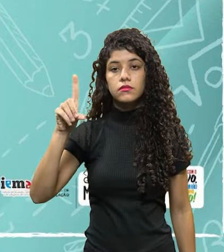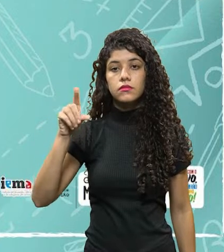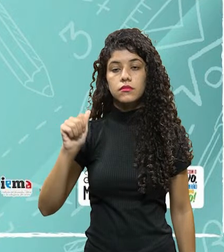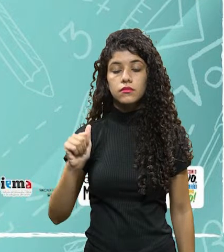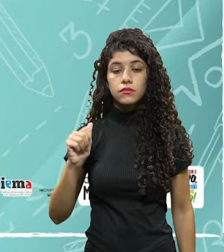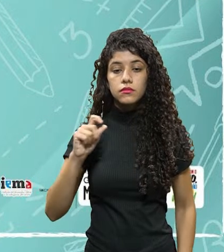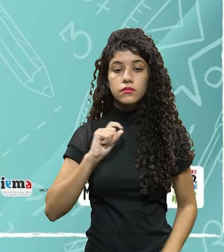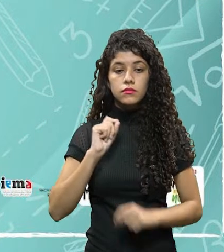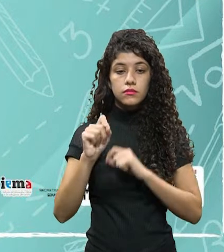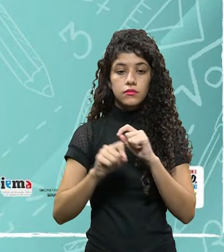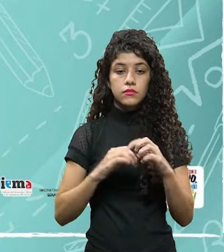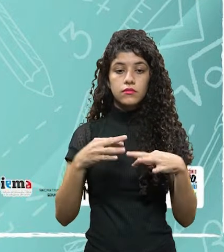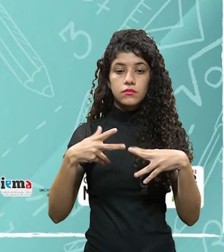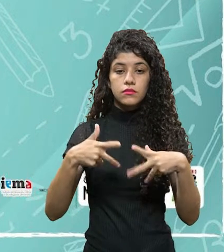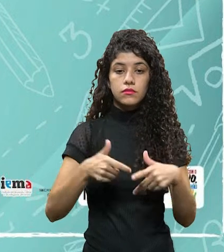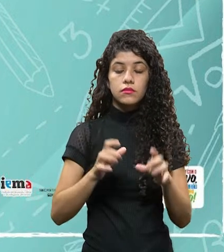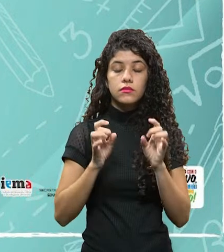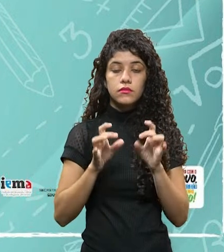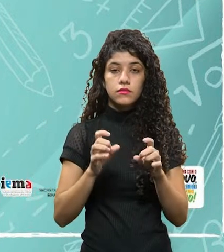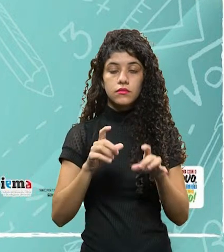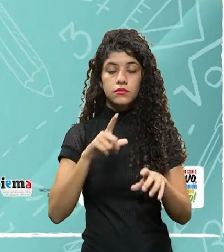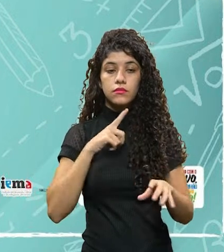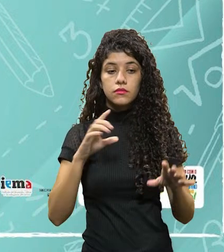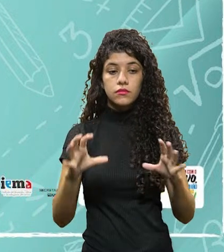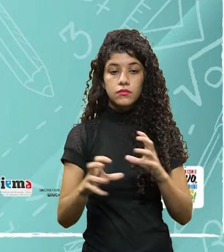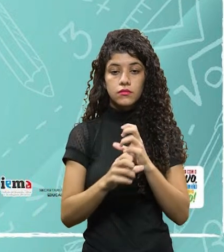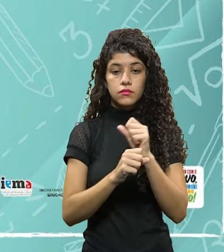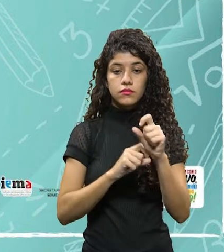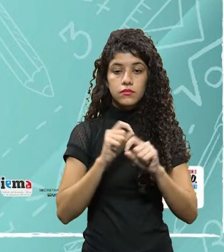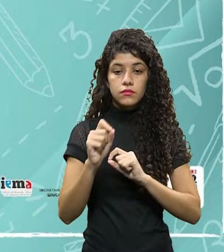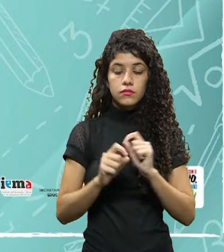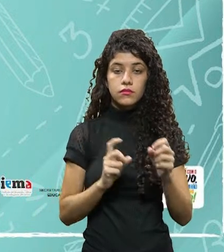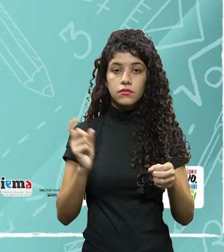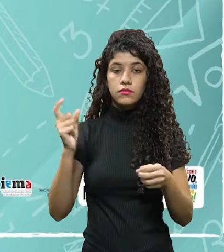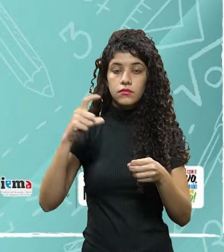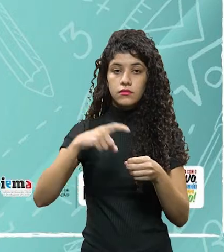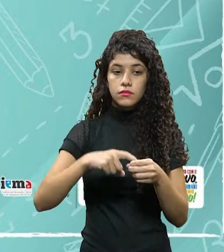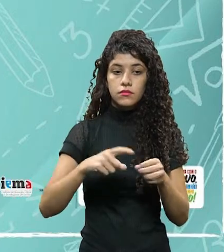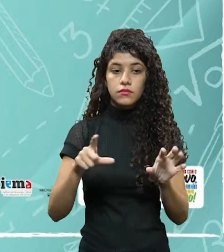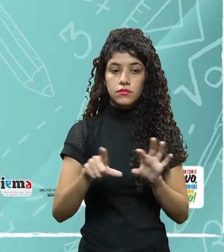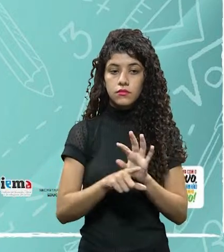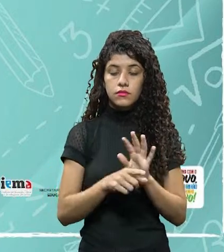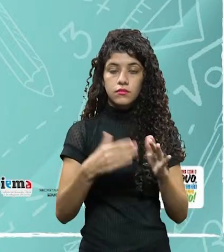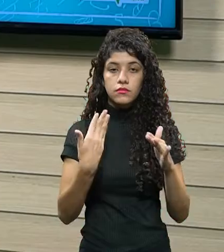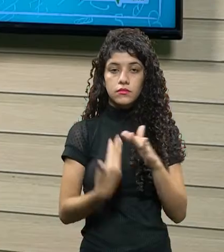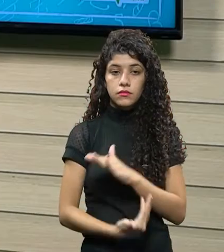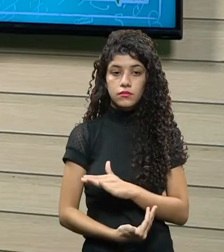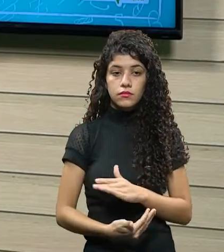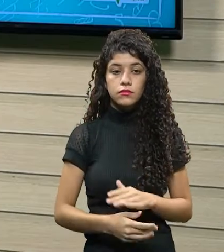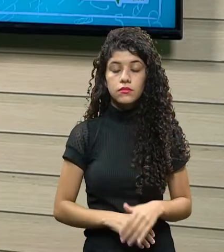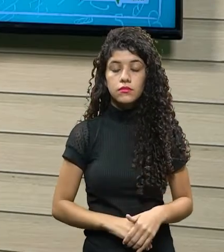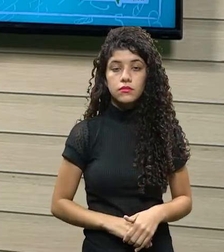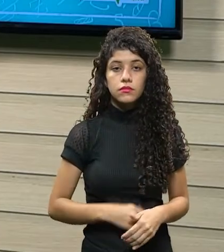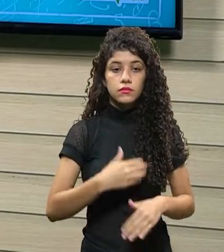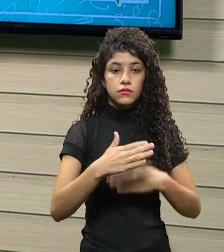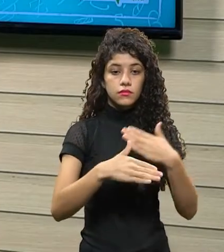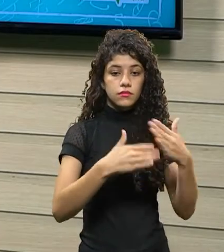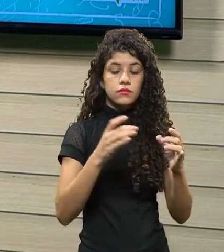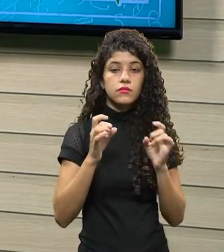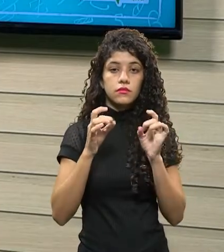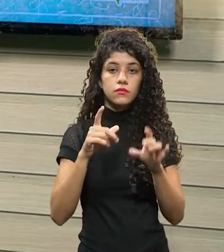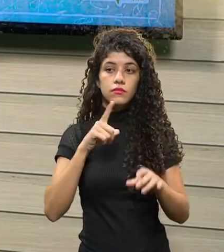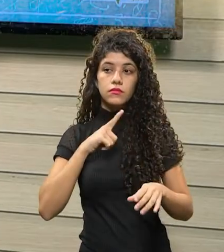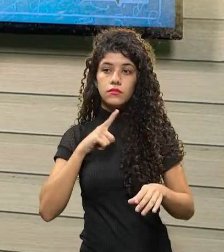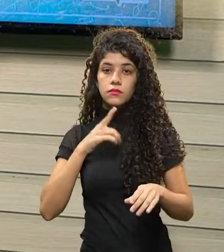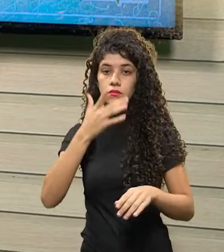do período com as deduções na qual estão inclusos devoluções e abatimentos. Então, se nesse processo de vendas